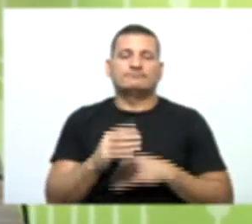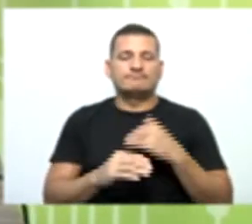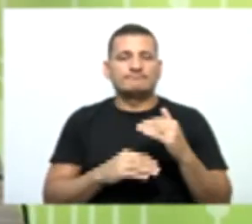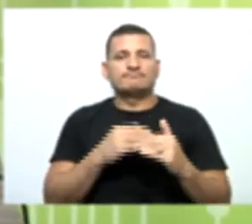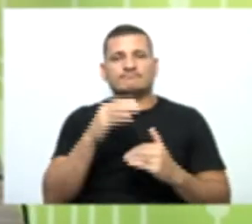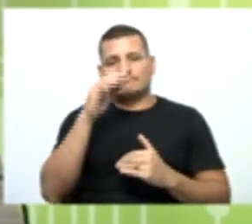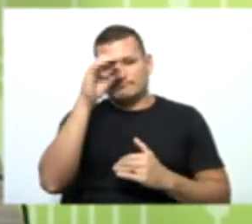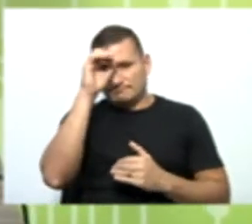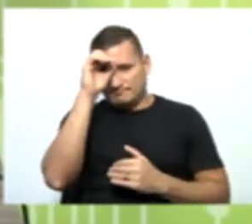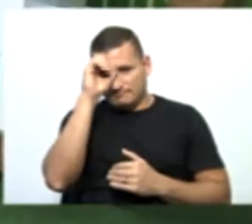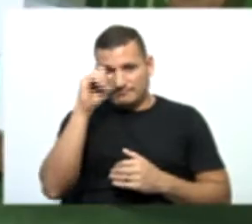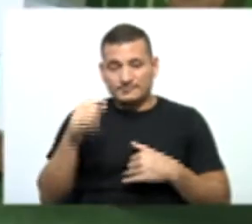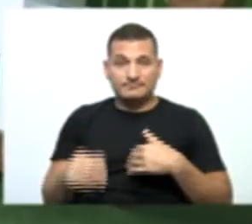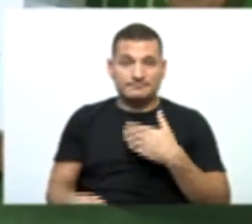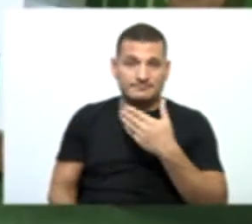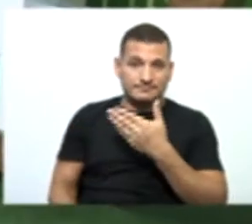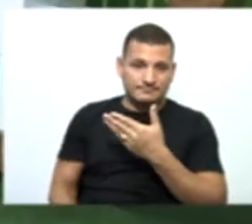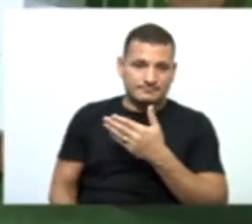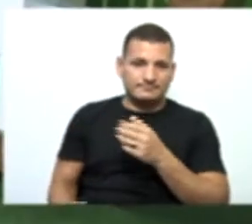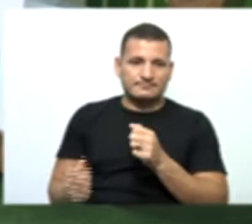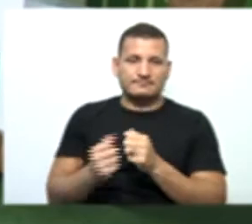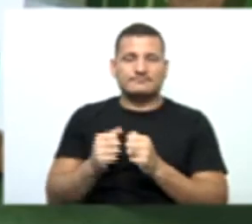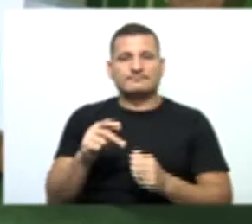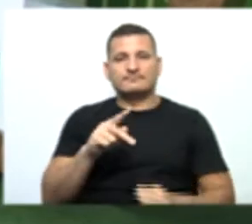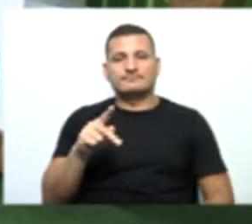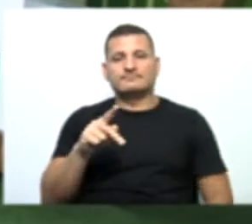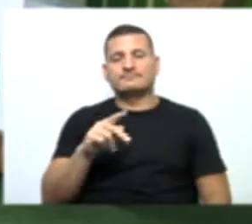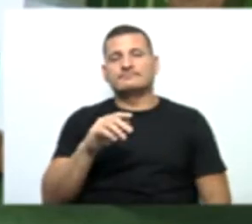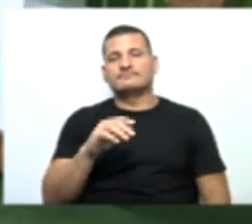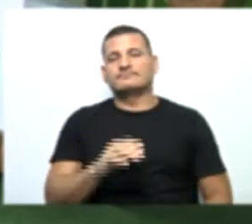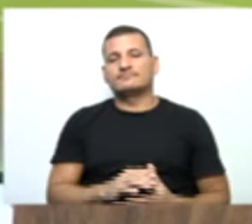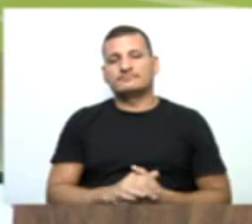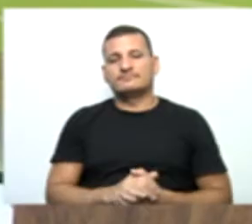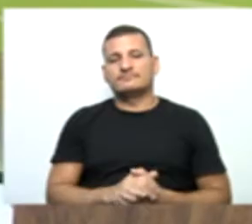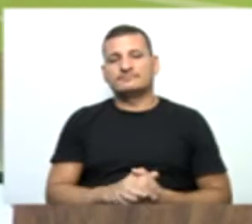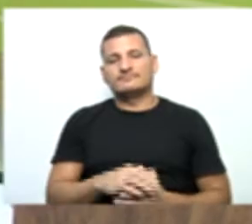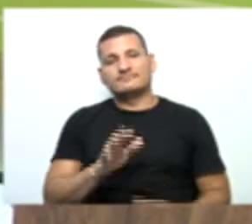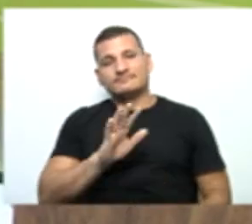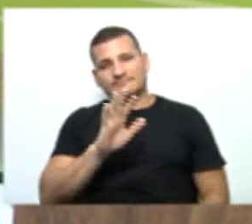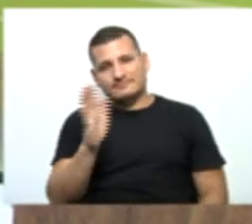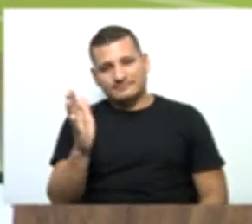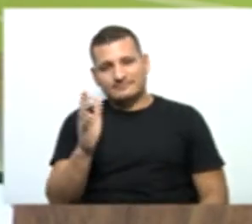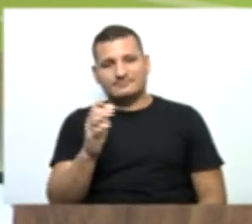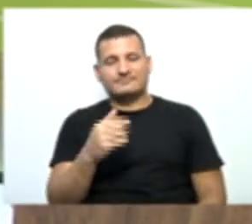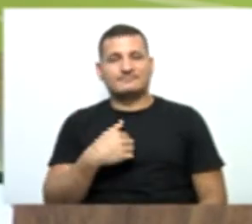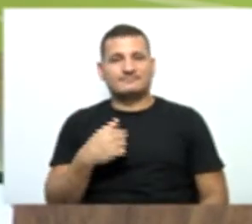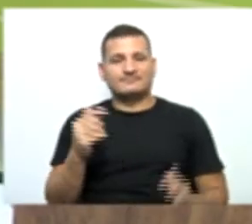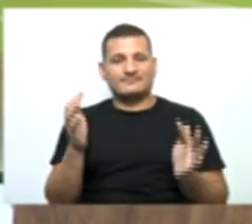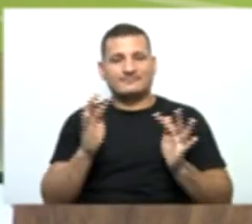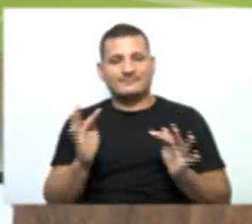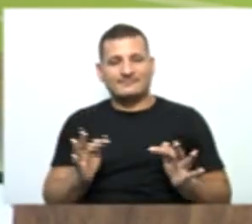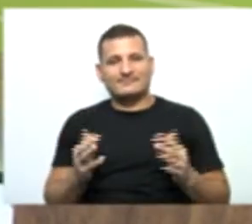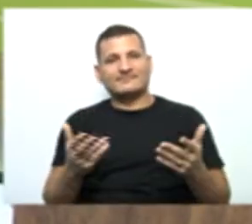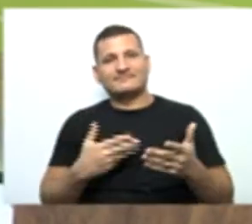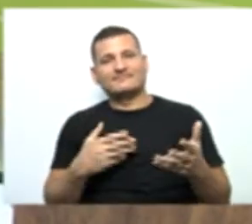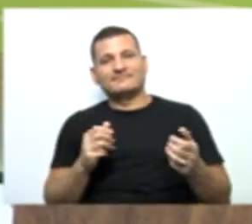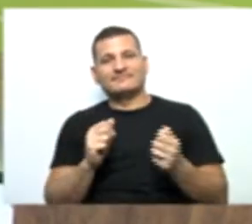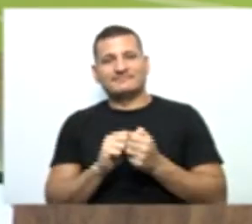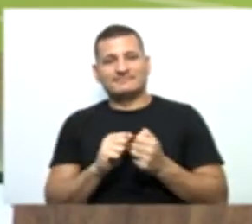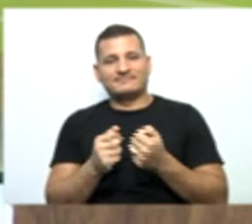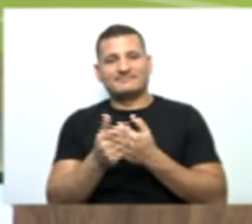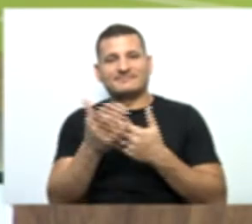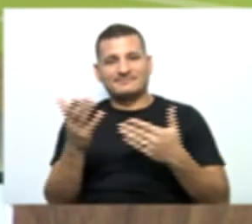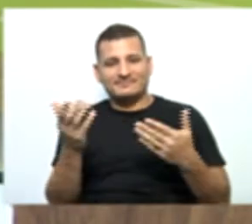estou aqui sozinho, eu estou com o professor Eduardo. Professor? Olá, alunos. Olá, estou muito feliz de estar aqui com